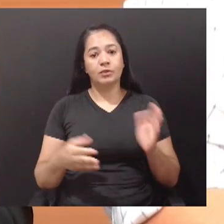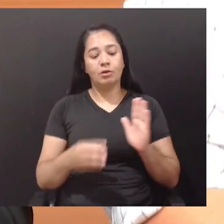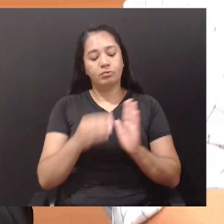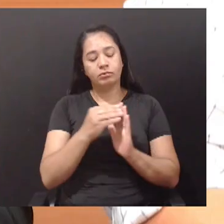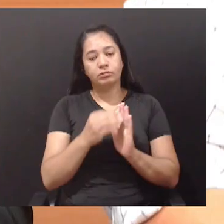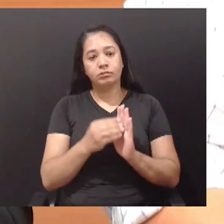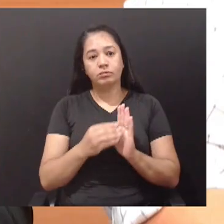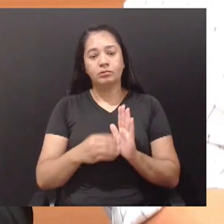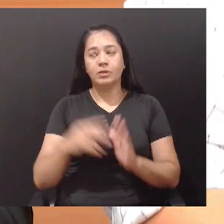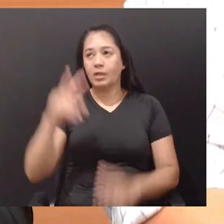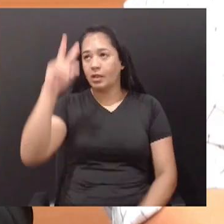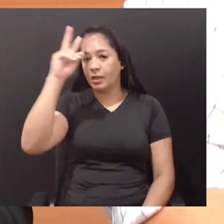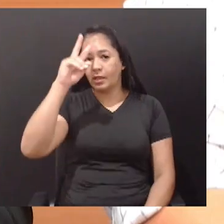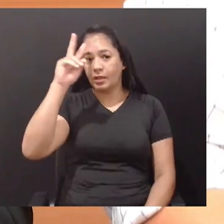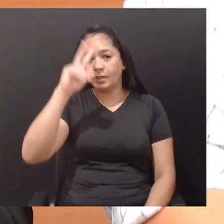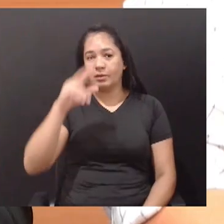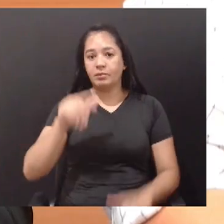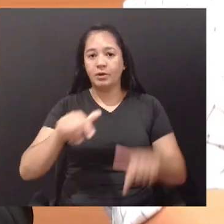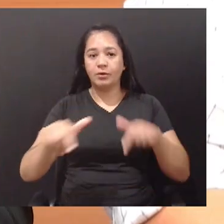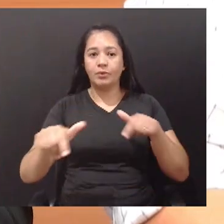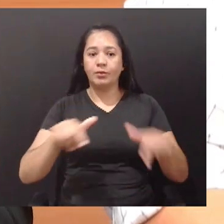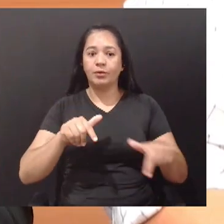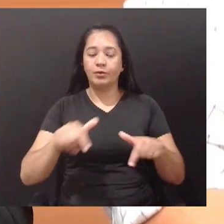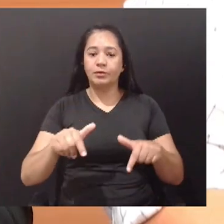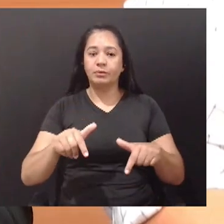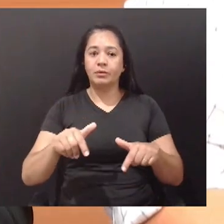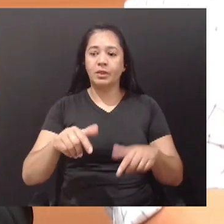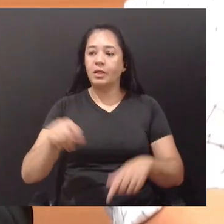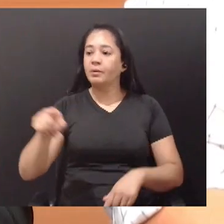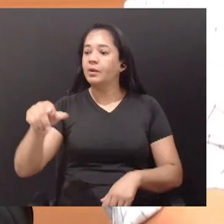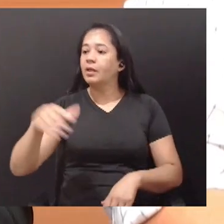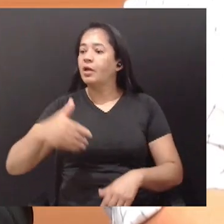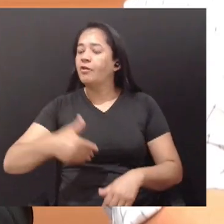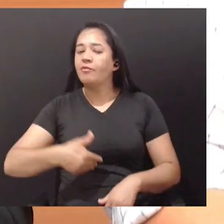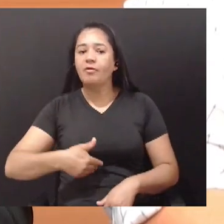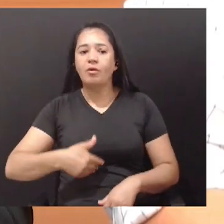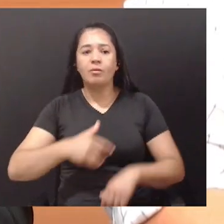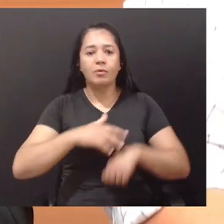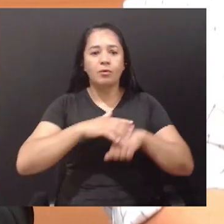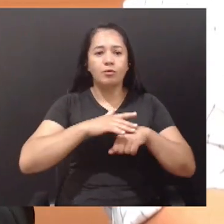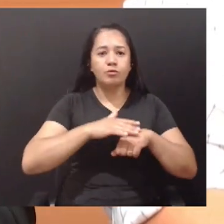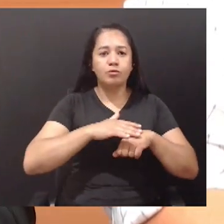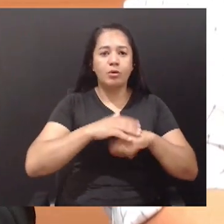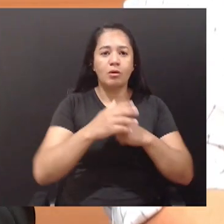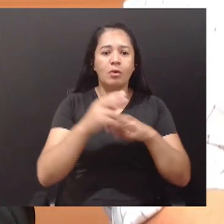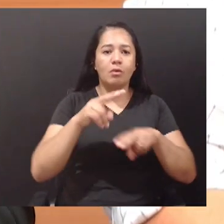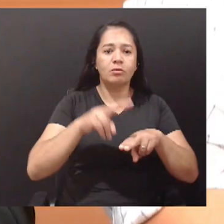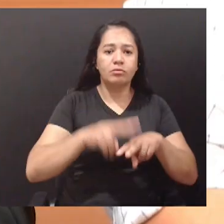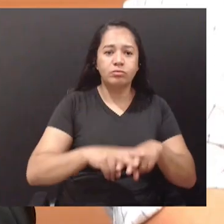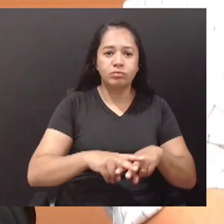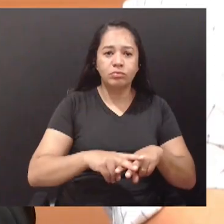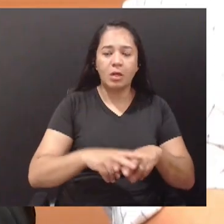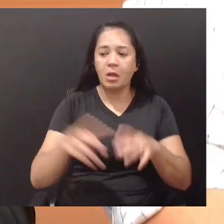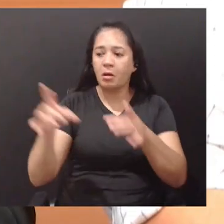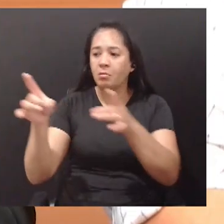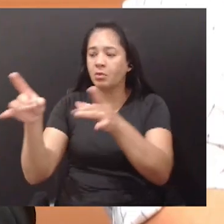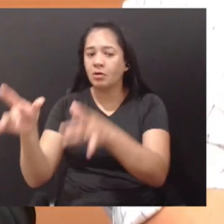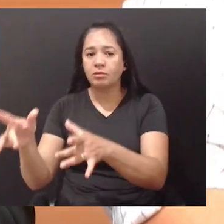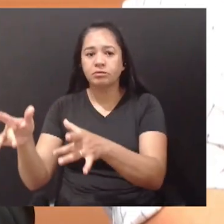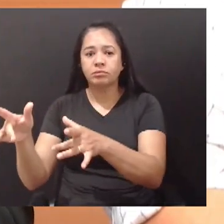nos lembrar o serviço de capelania. Quem tem fome, quem está doente, quem está preso, quem é abandonado, quem